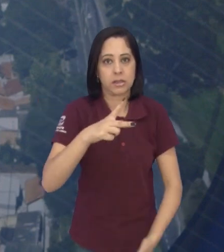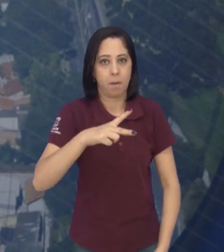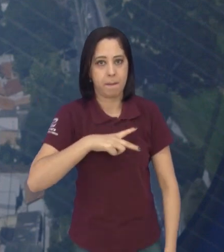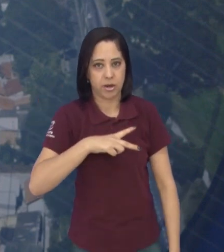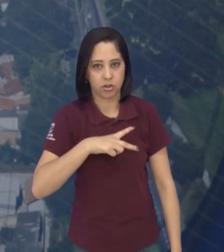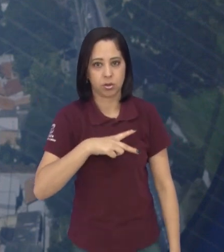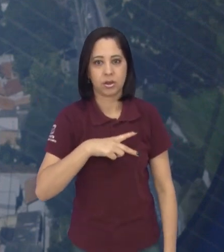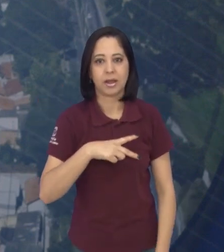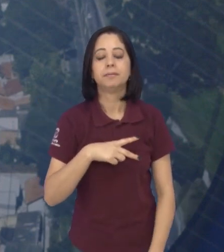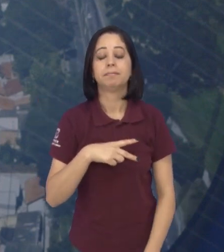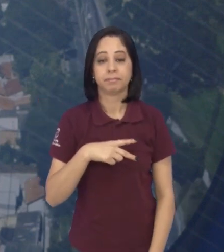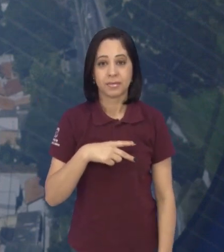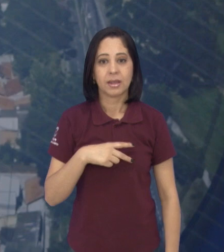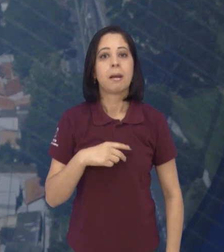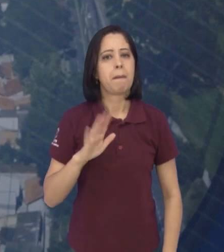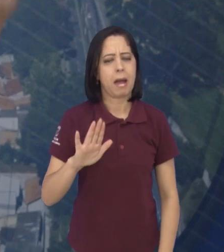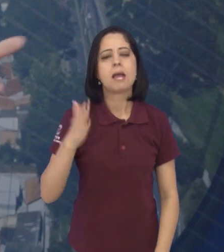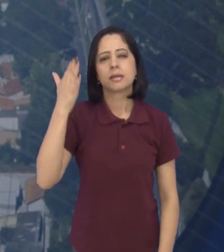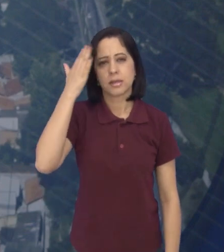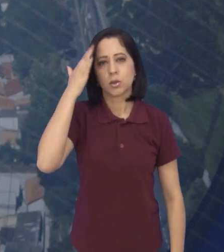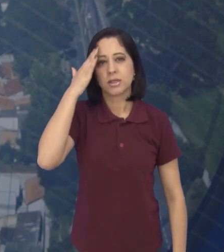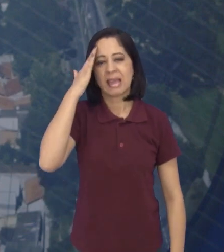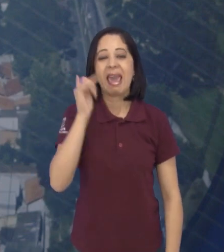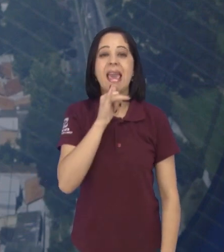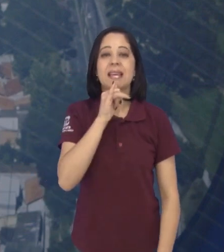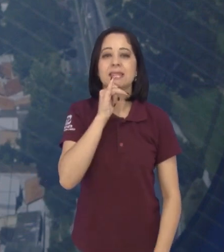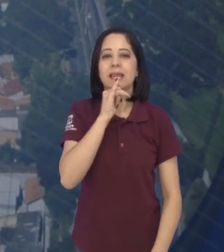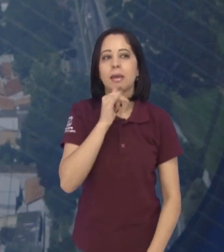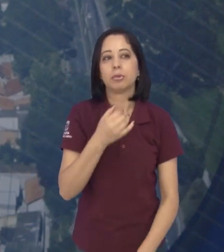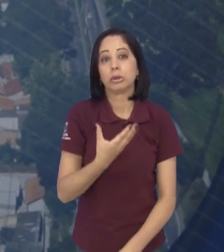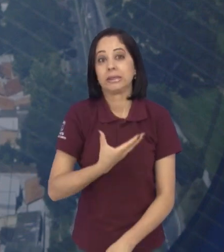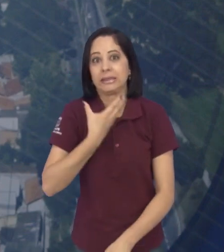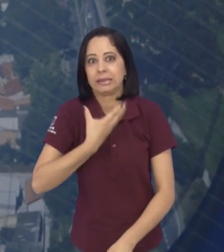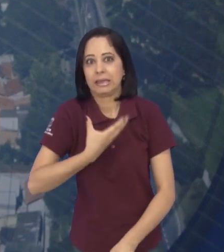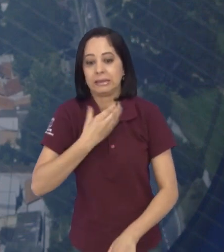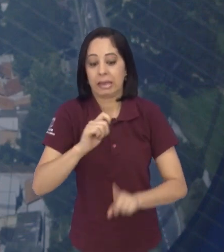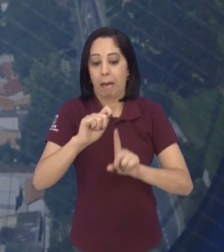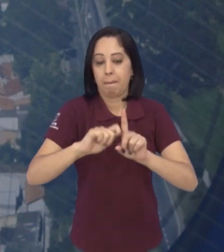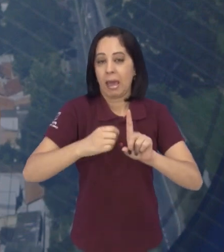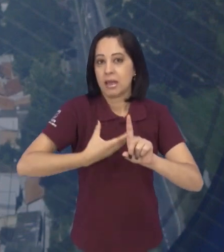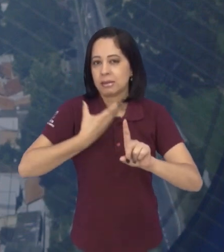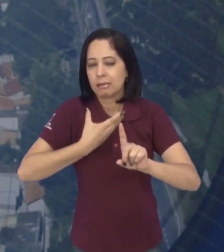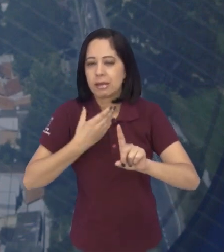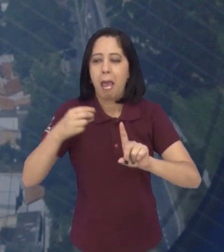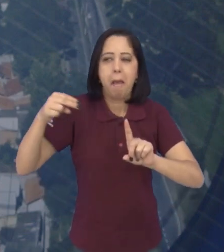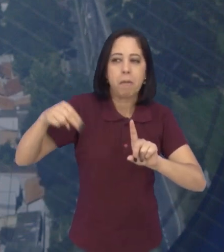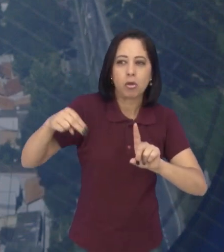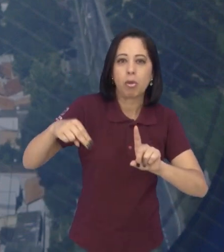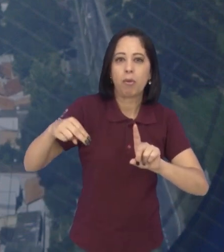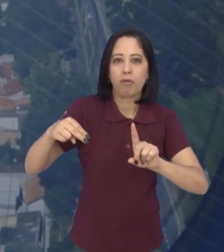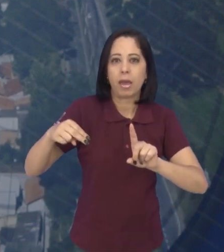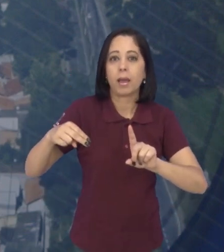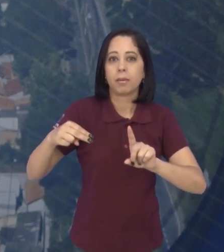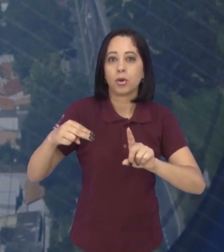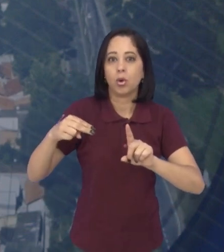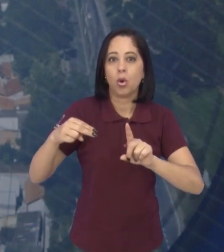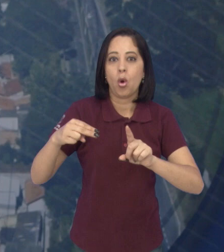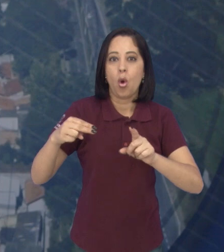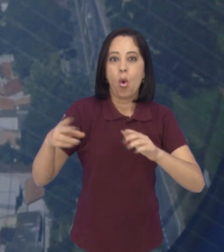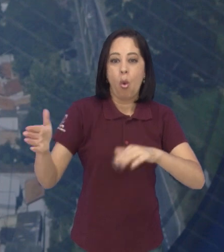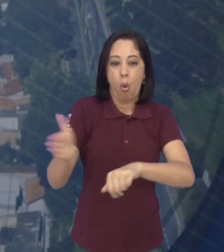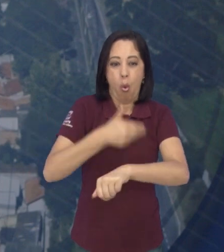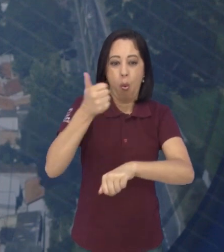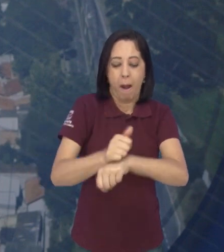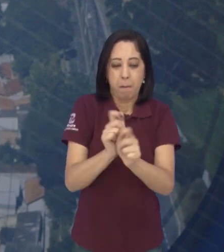são assustadores. A gente sabe que fim de ano costuma aumentar bastante, né, por conta das compras. Por que